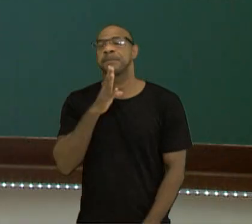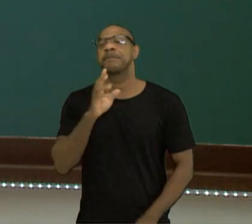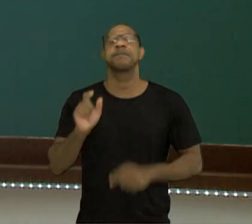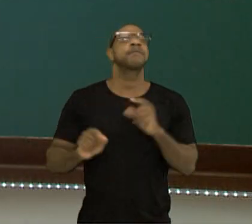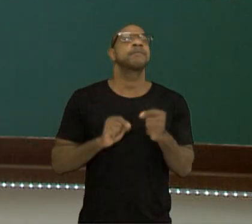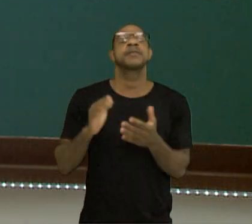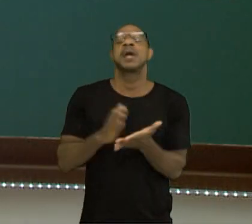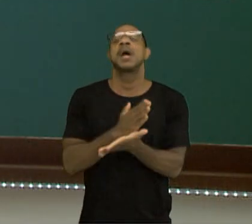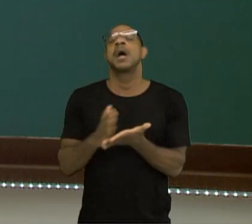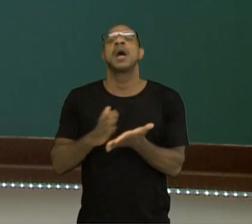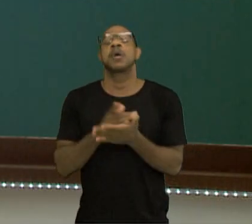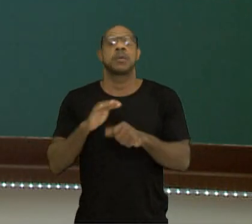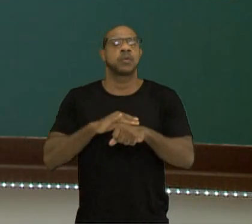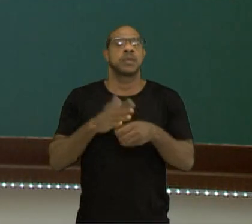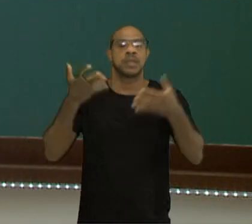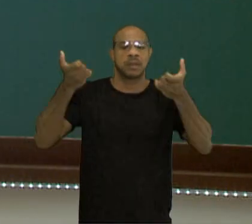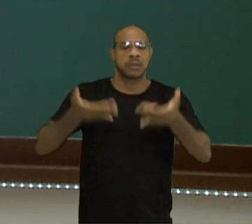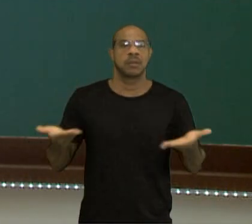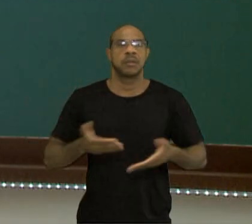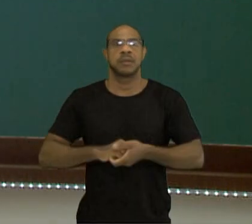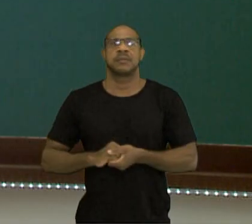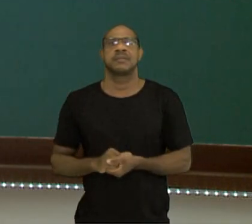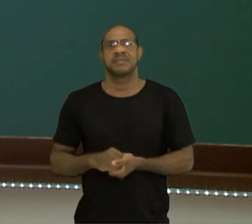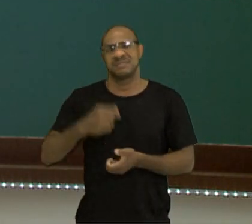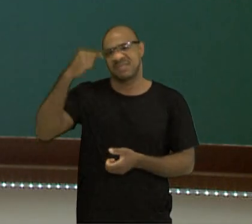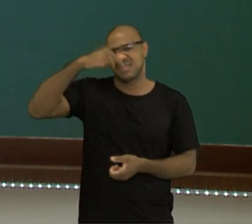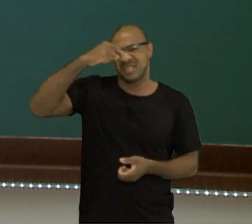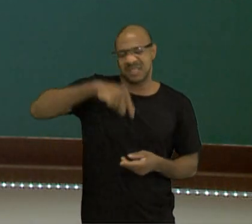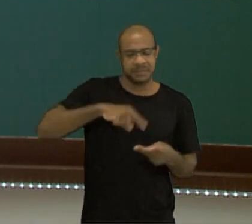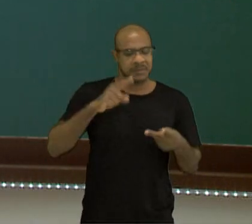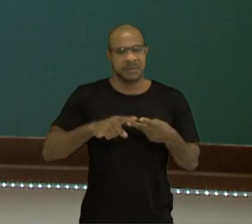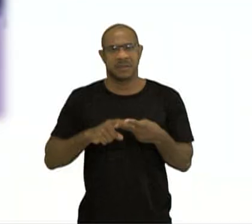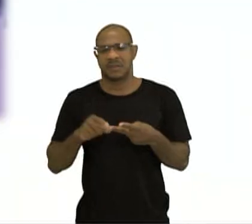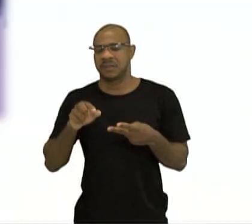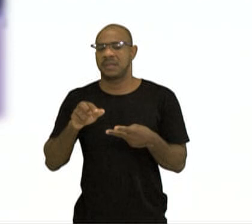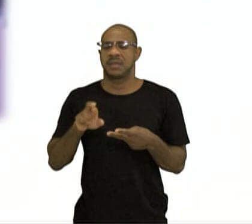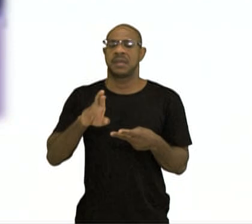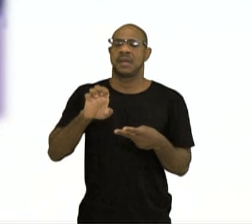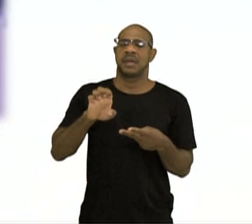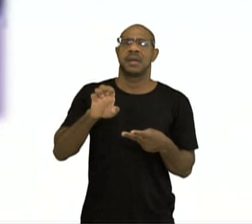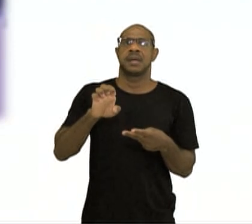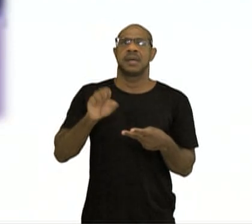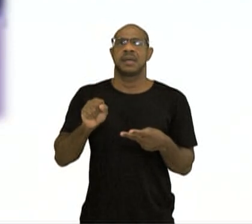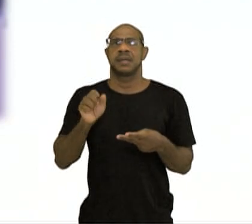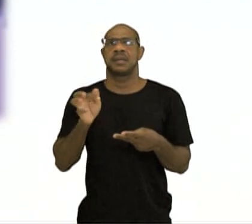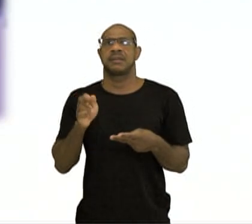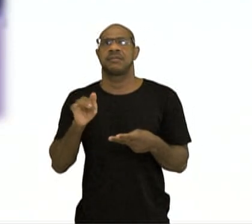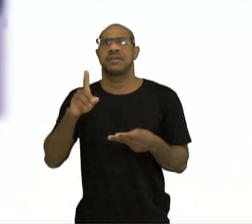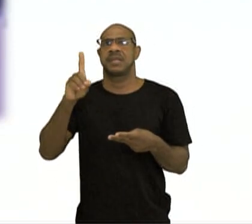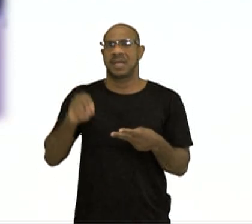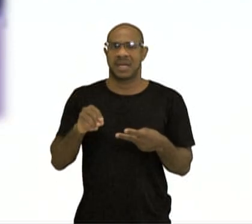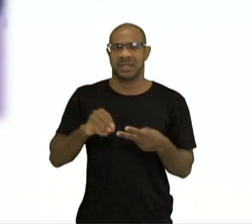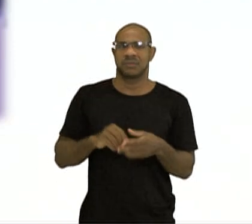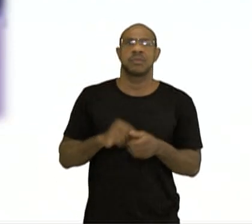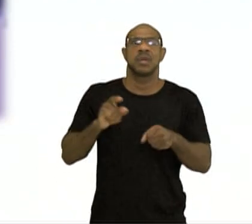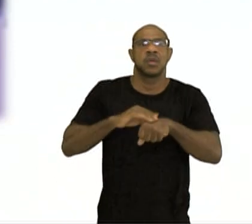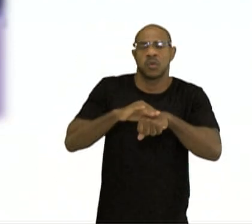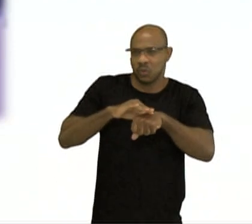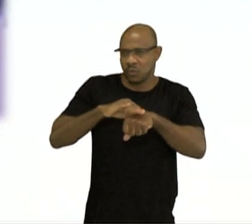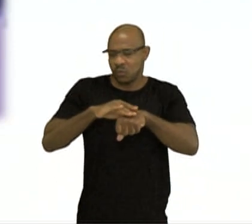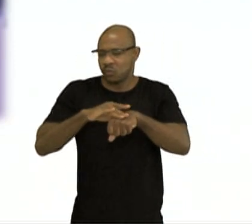então algumas dessas doenças. Gripes e resfriados, doenças bem comuns, são infecções